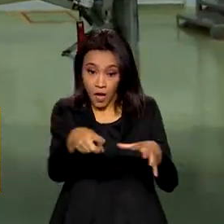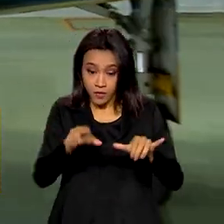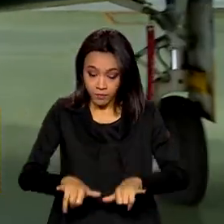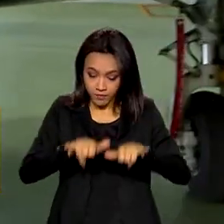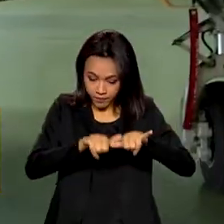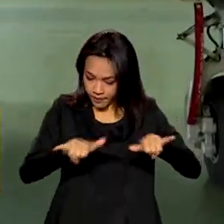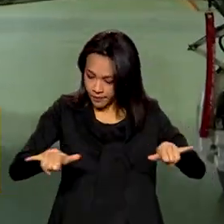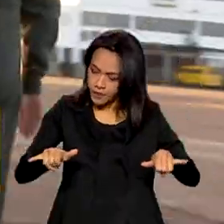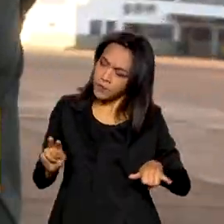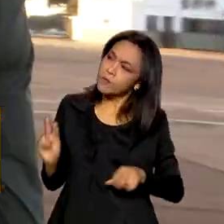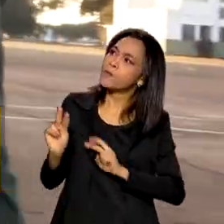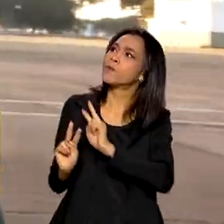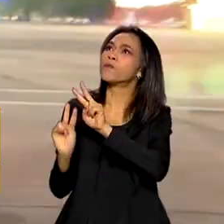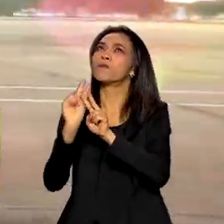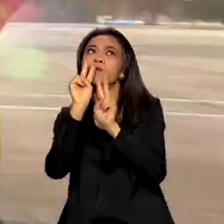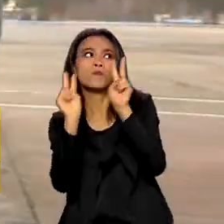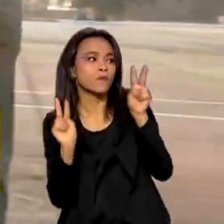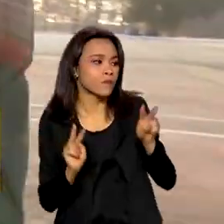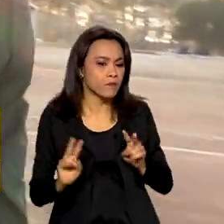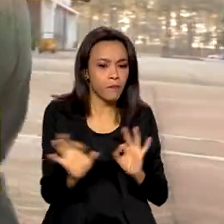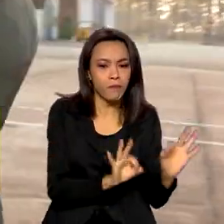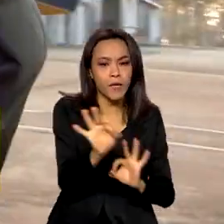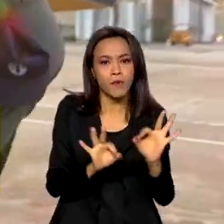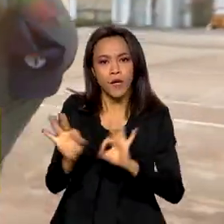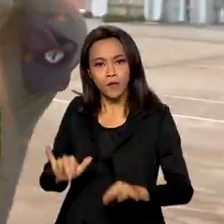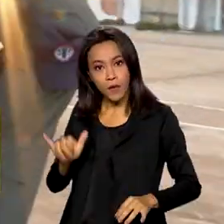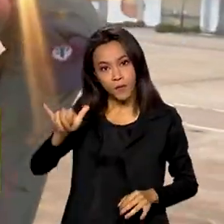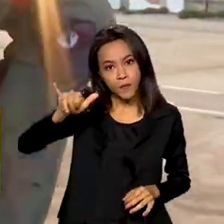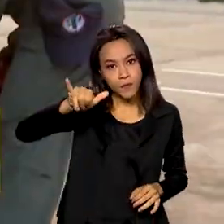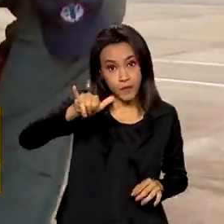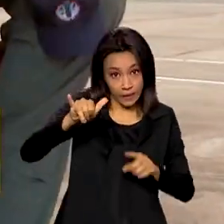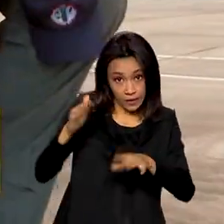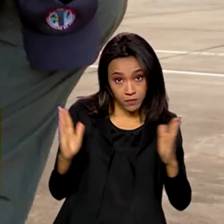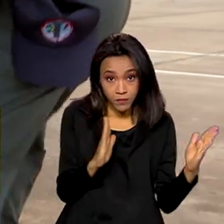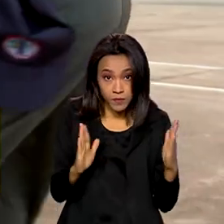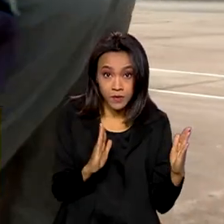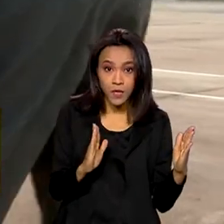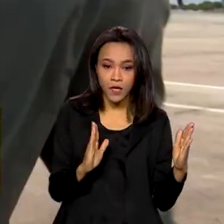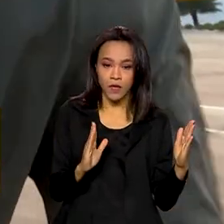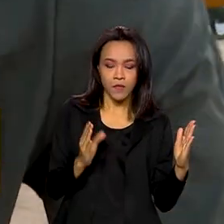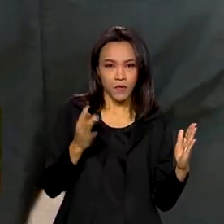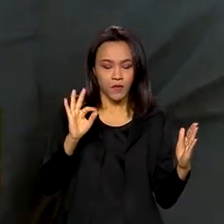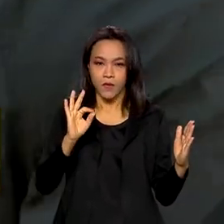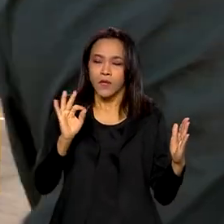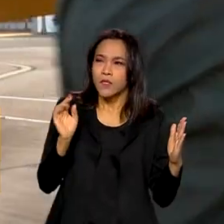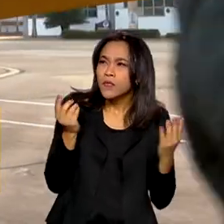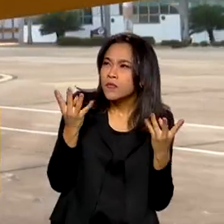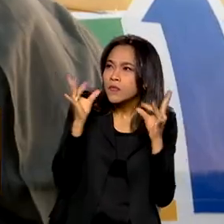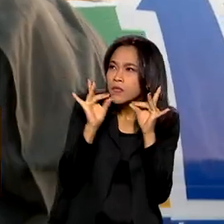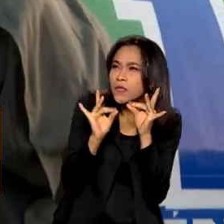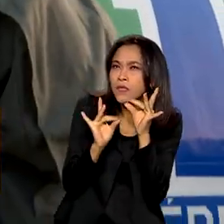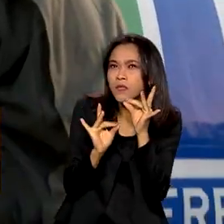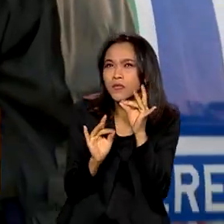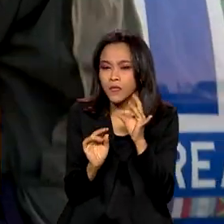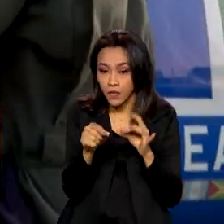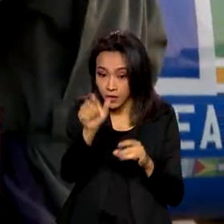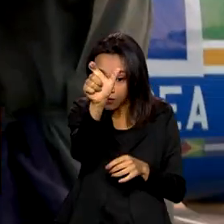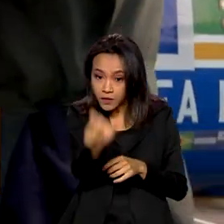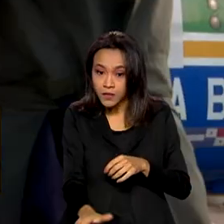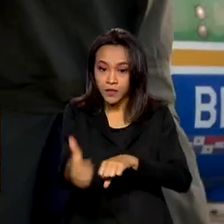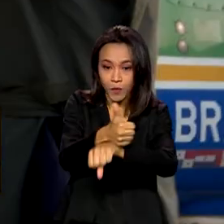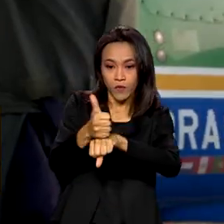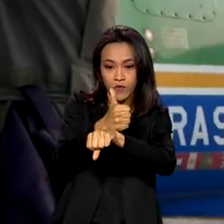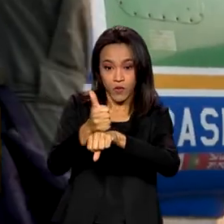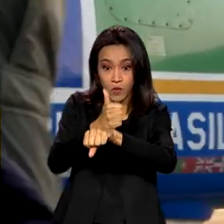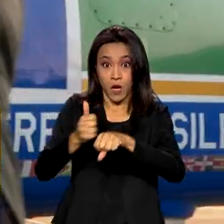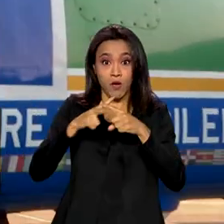são inspecionadas e preparadas para voo. Nessa etapa, não passa nenhum detalhe aos olhos atentos do especialista